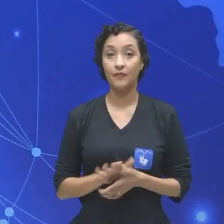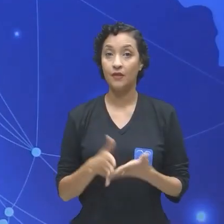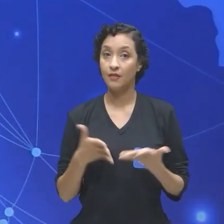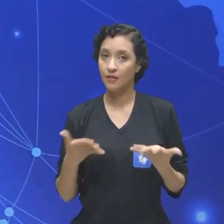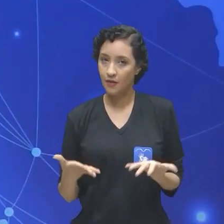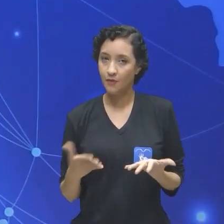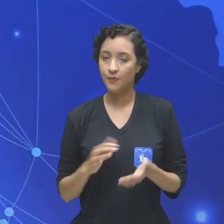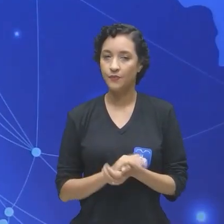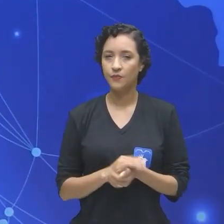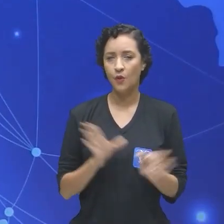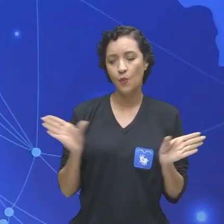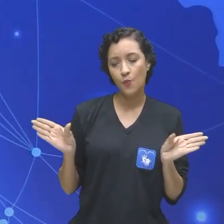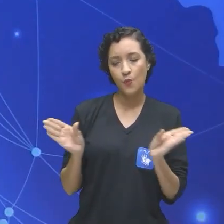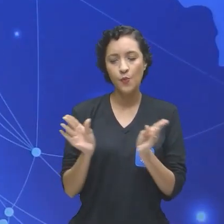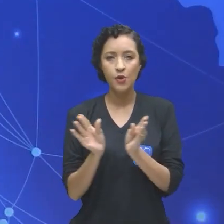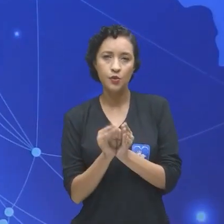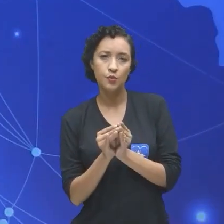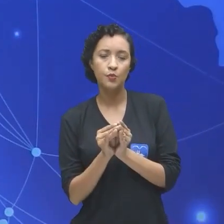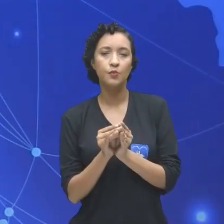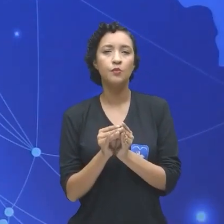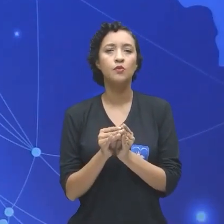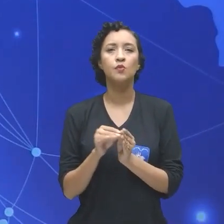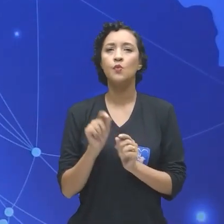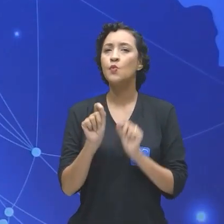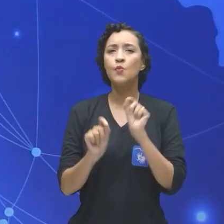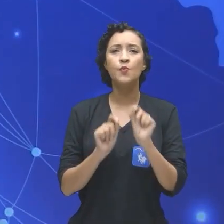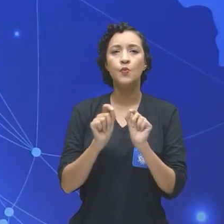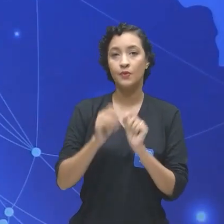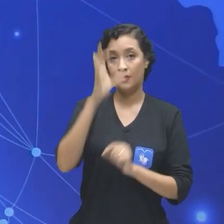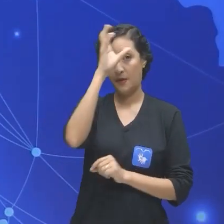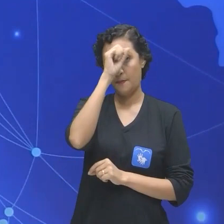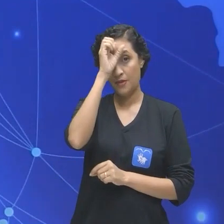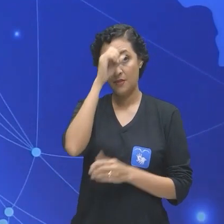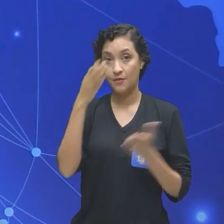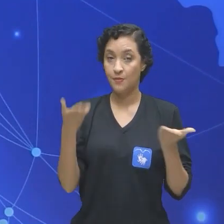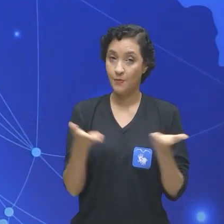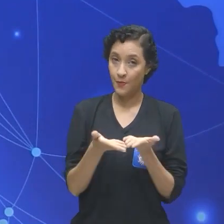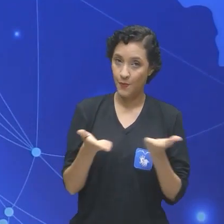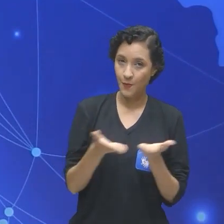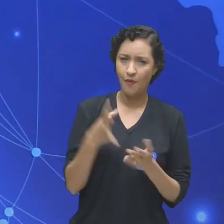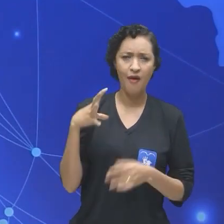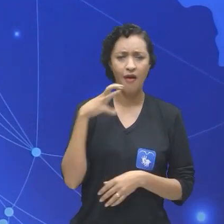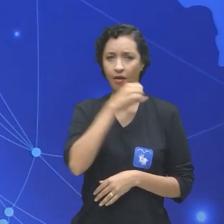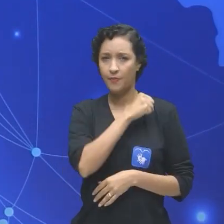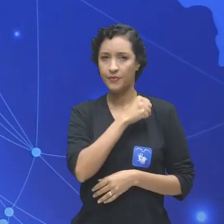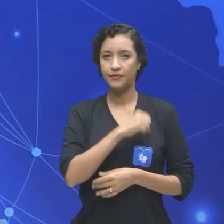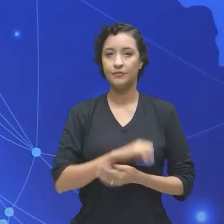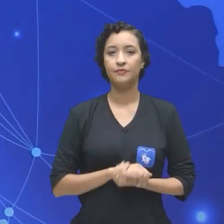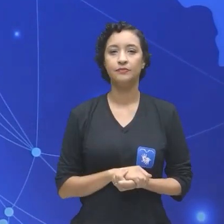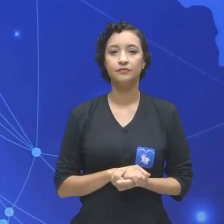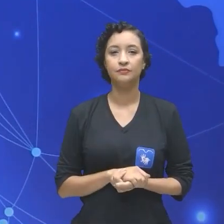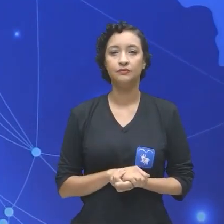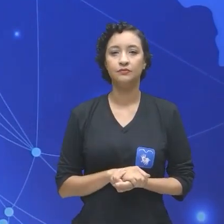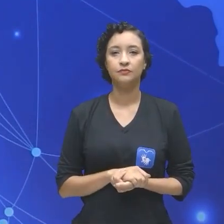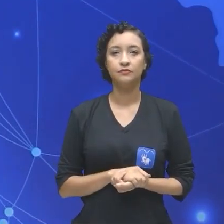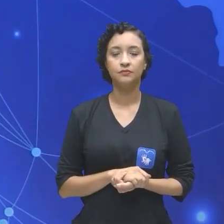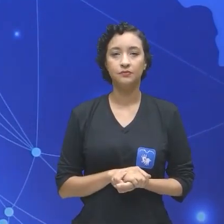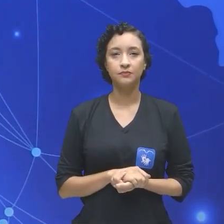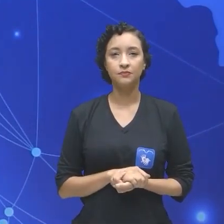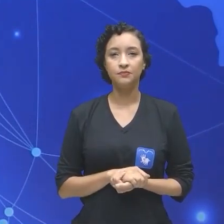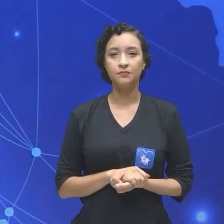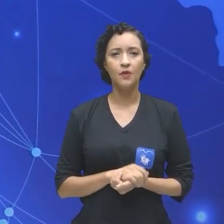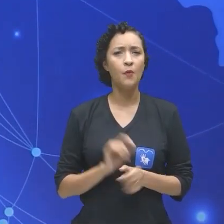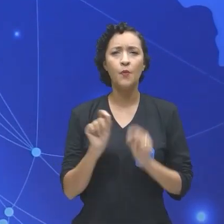Então, vamos lá, vamos rever em rápidas palavras os nossos recursos de hoje,